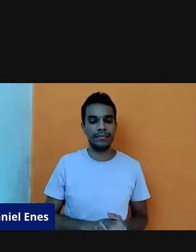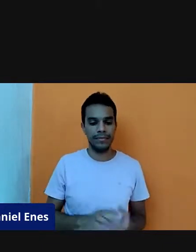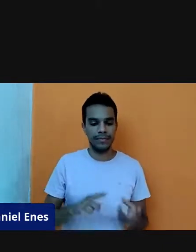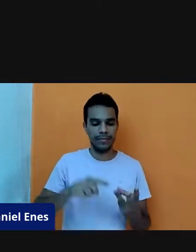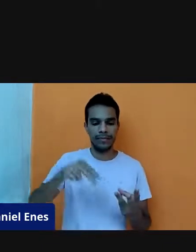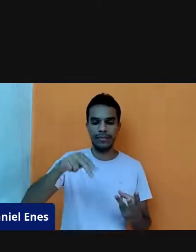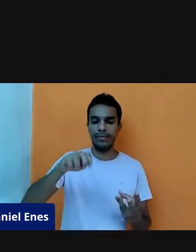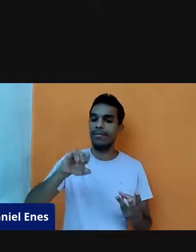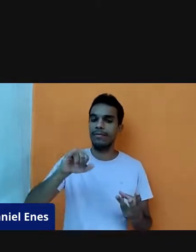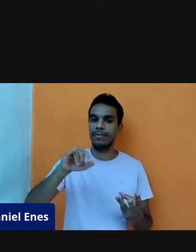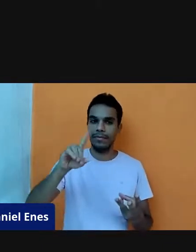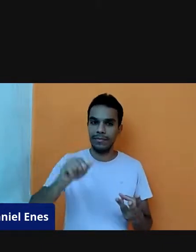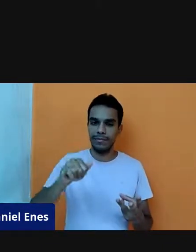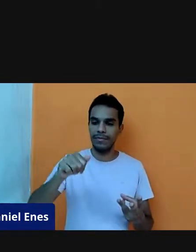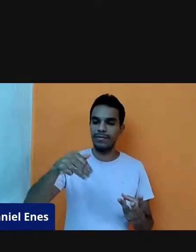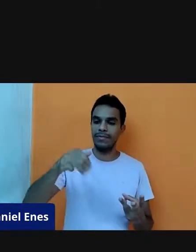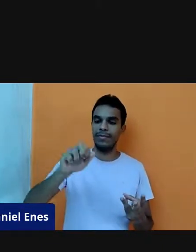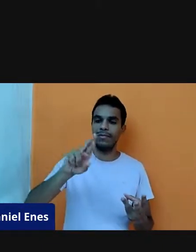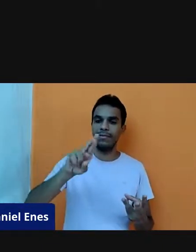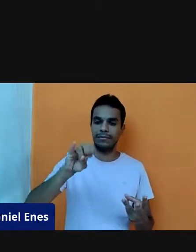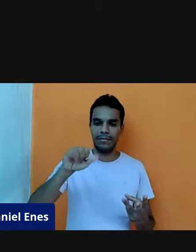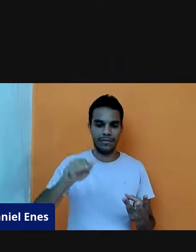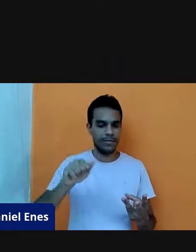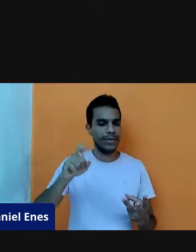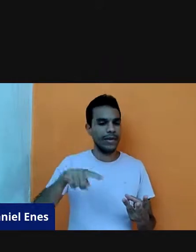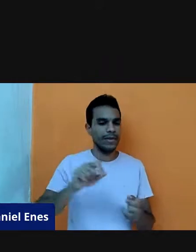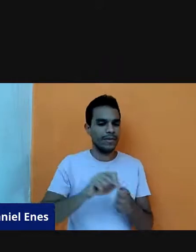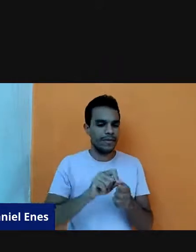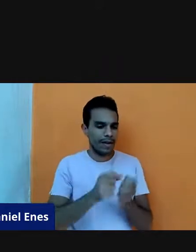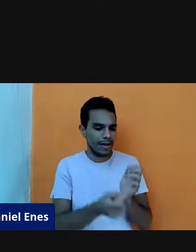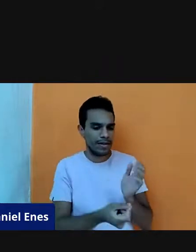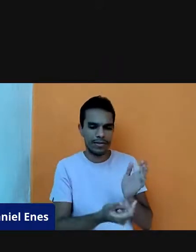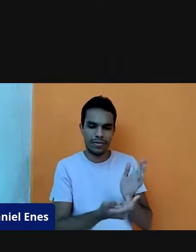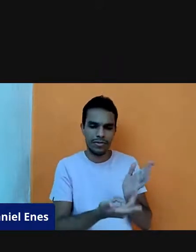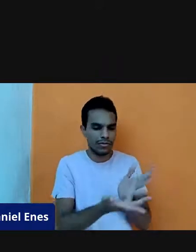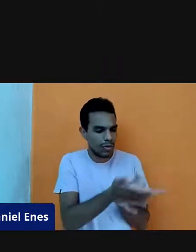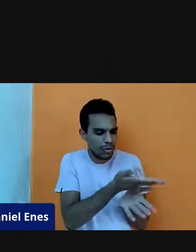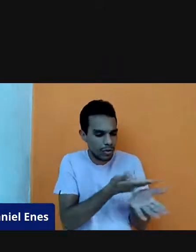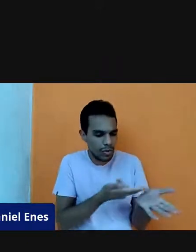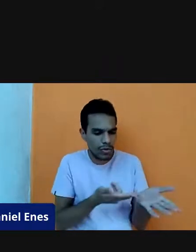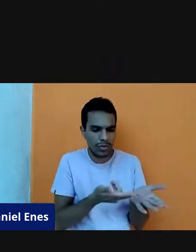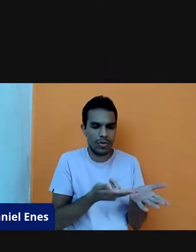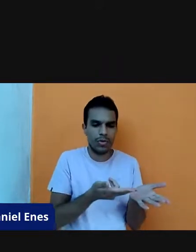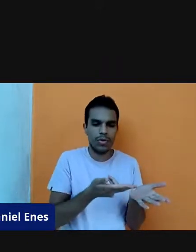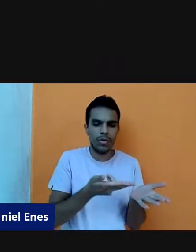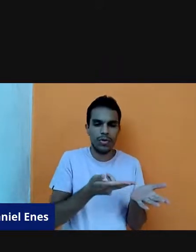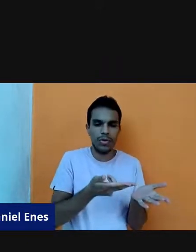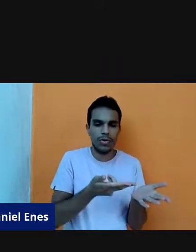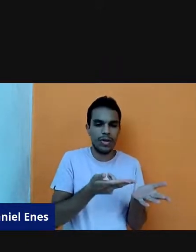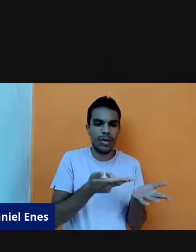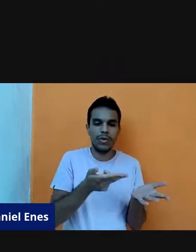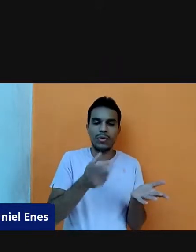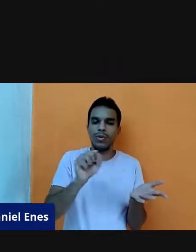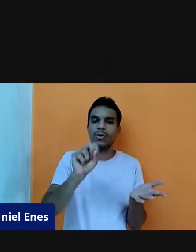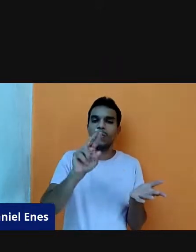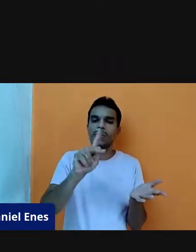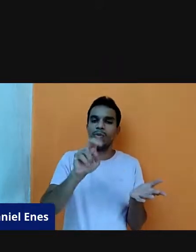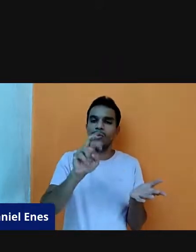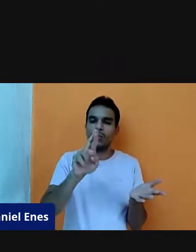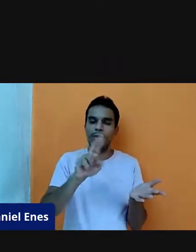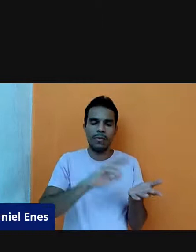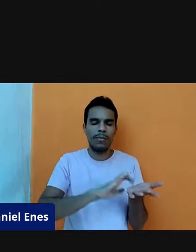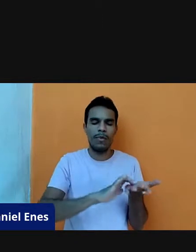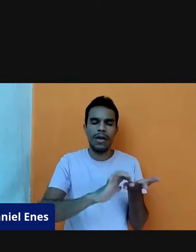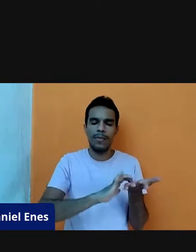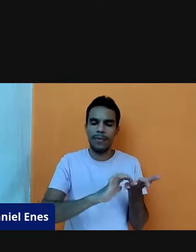Maria Gomes, que faz a ilustração do Super Braille da revista Pontinhos,